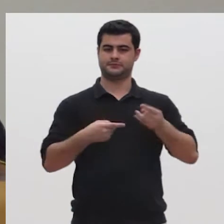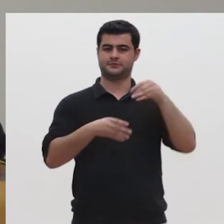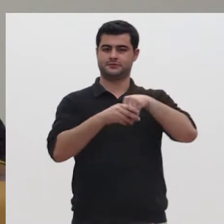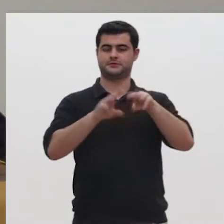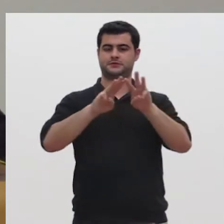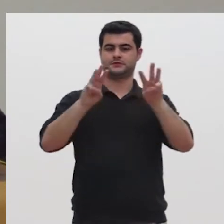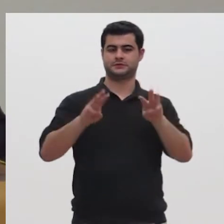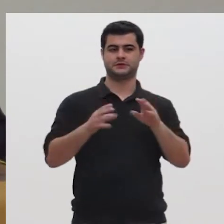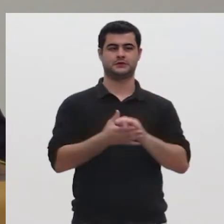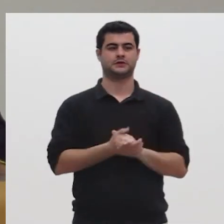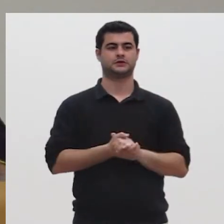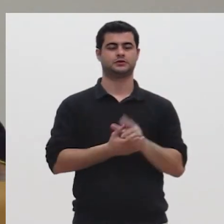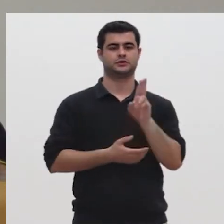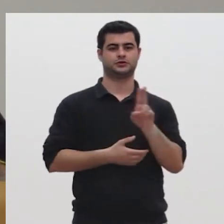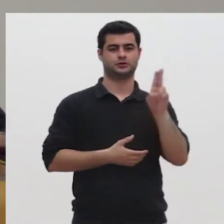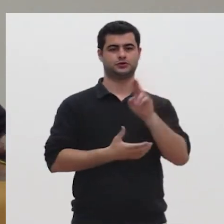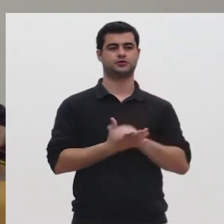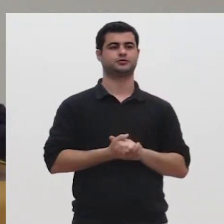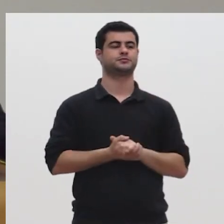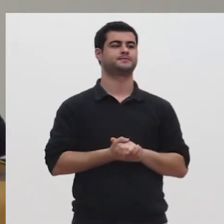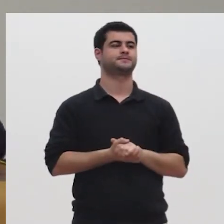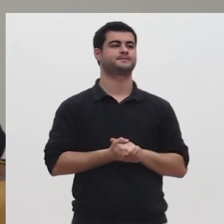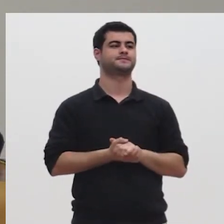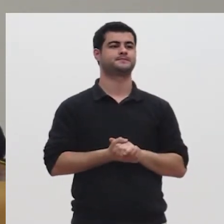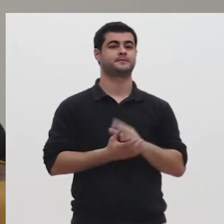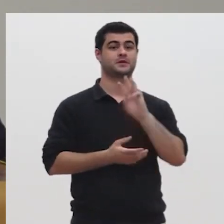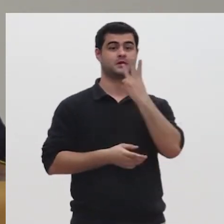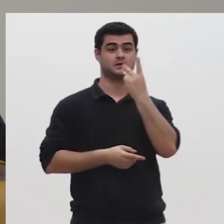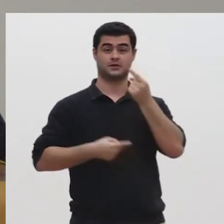aqui nesse setor, no terceiro debate.